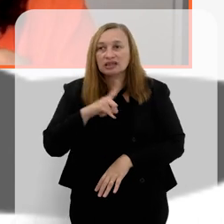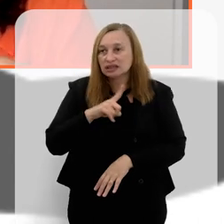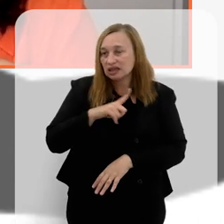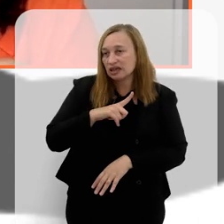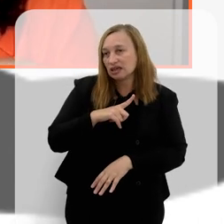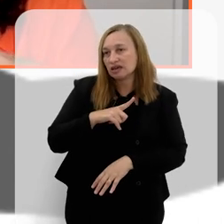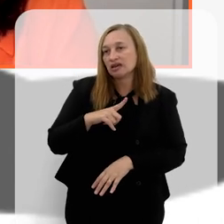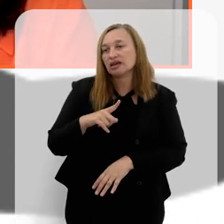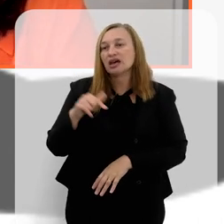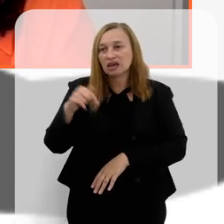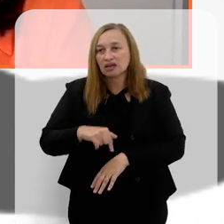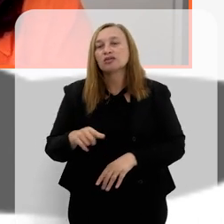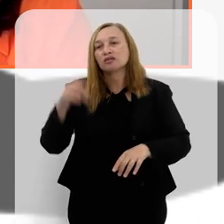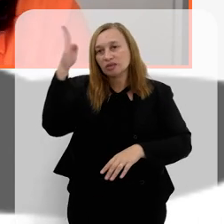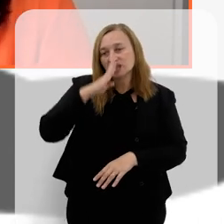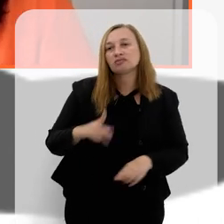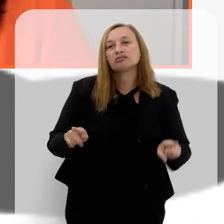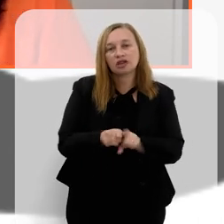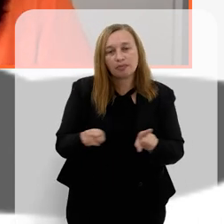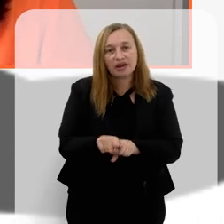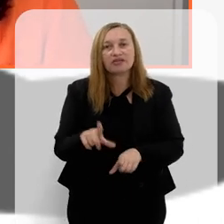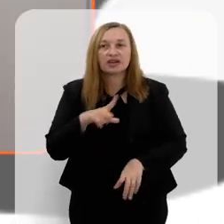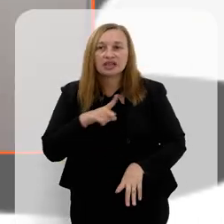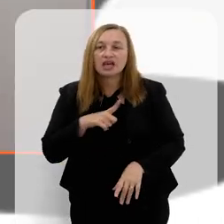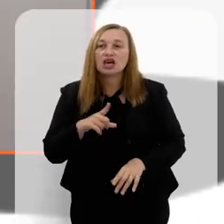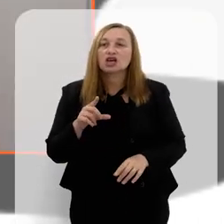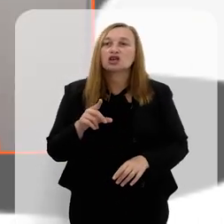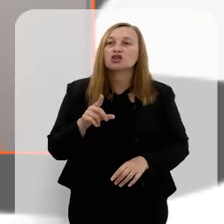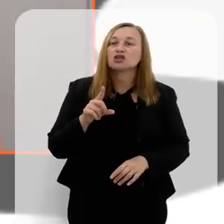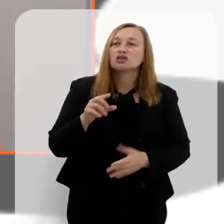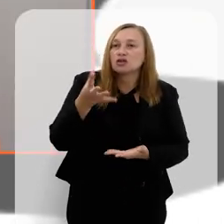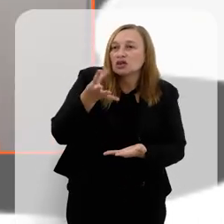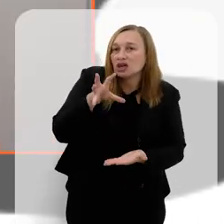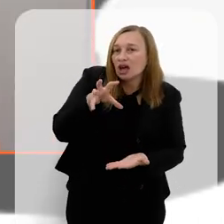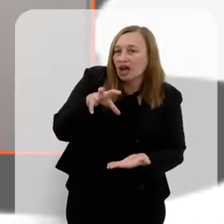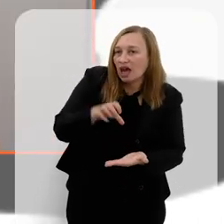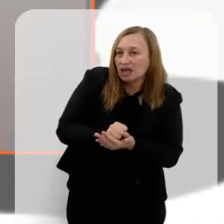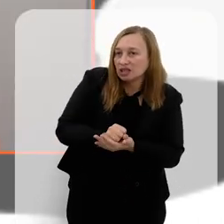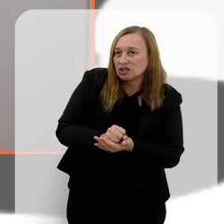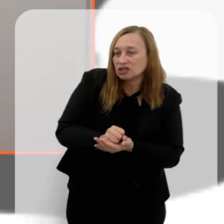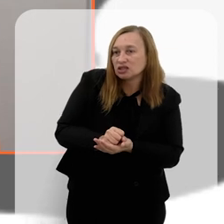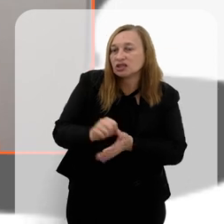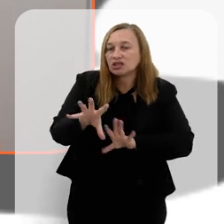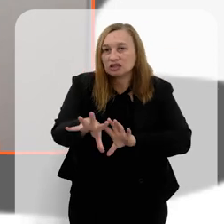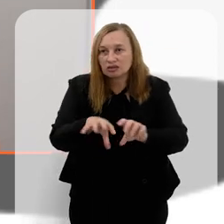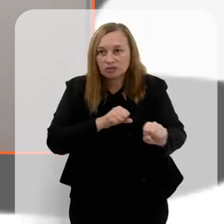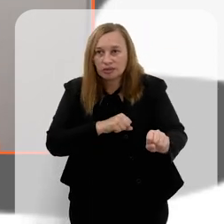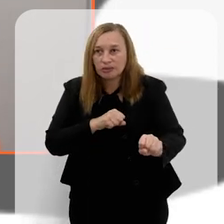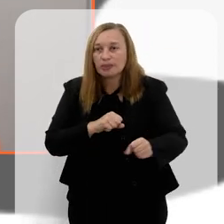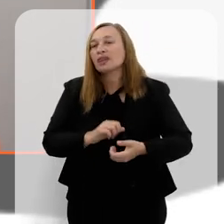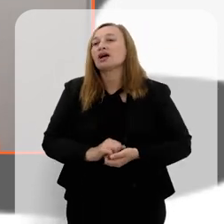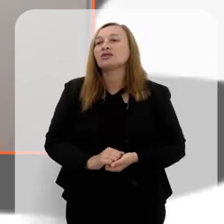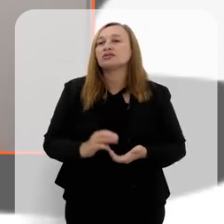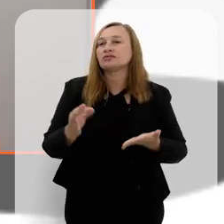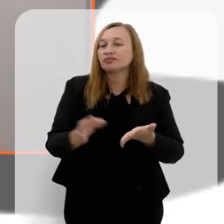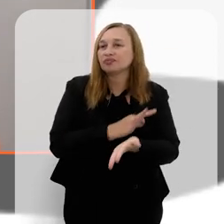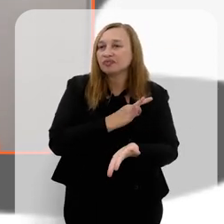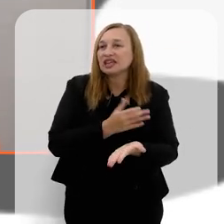se interessar vai ter aqui no Brasil também. Então, a pessoa se matricula nessa formação.